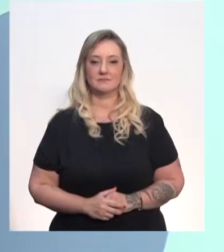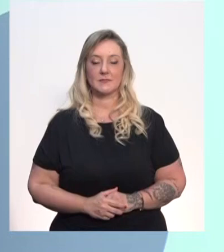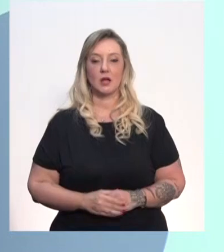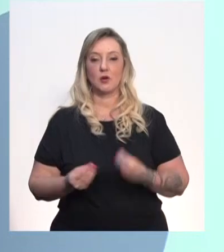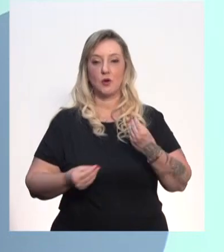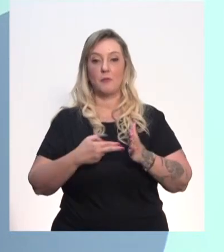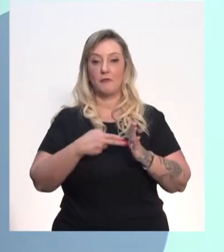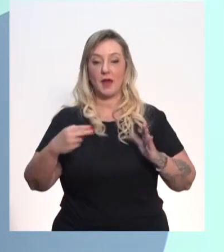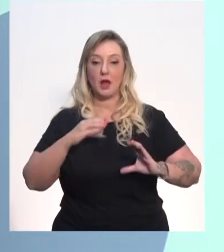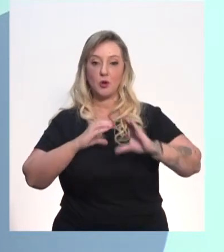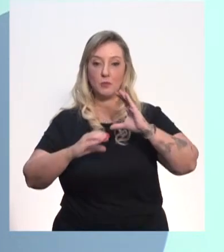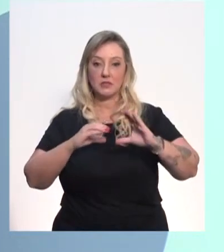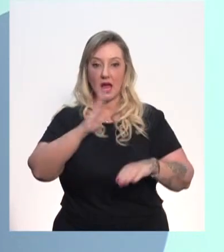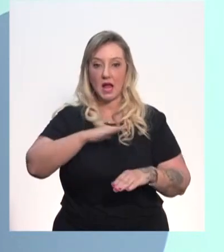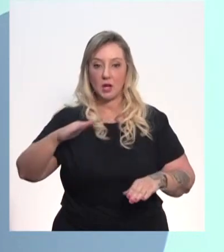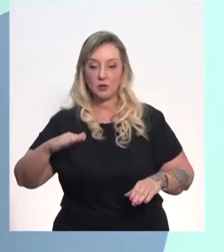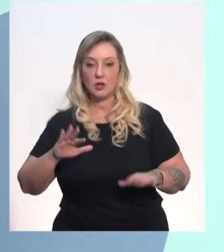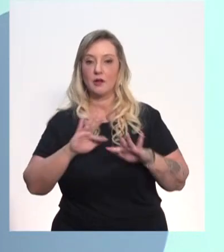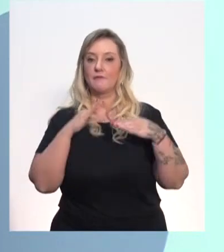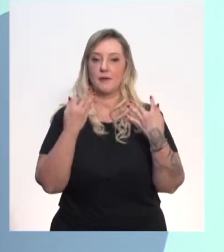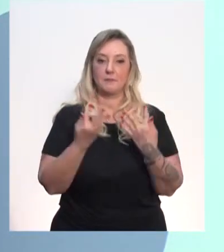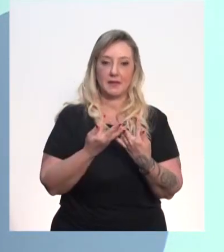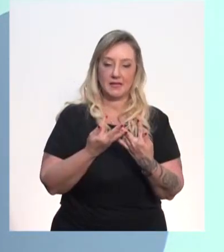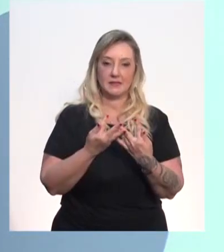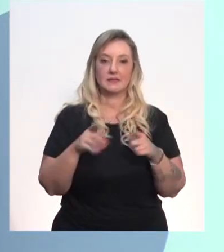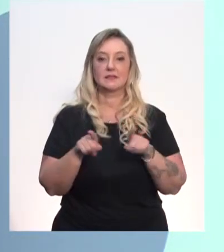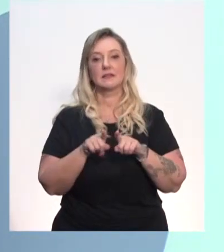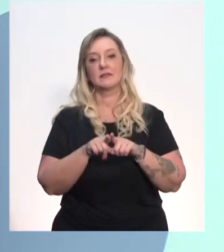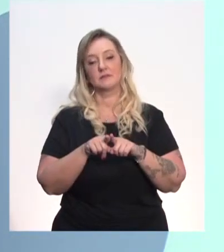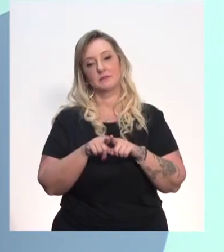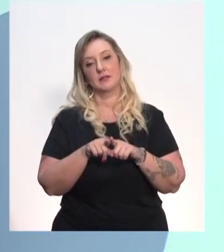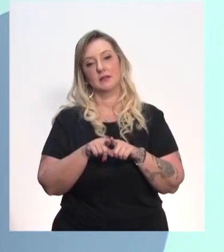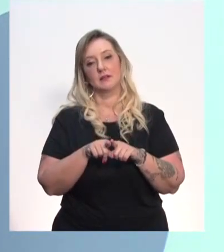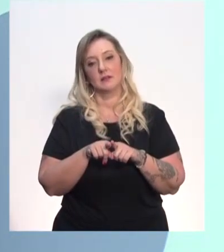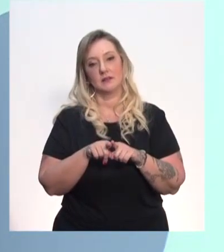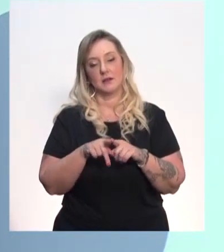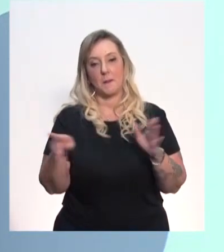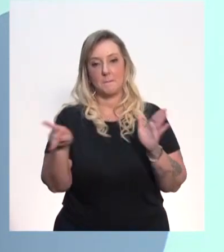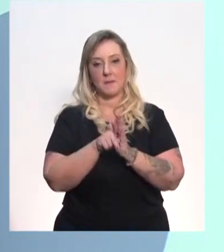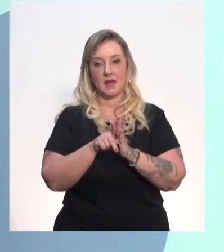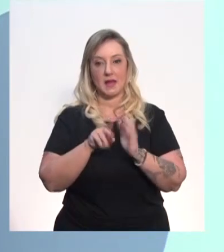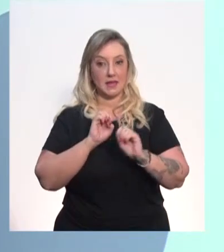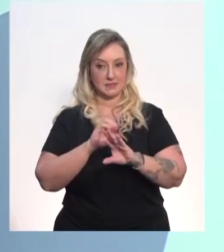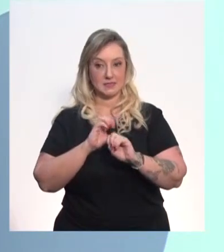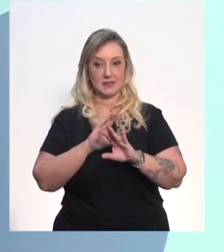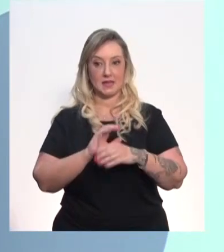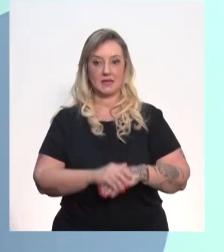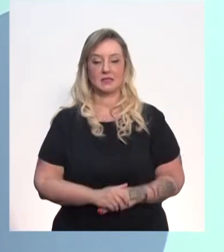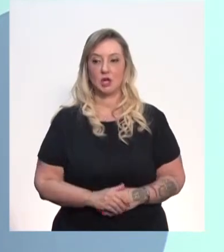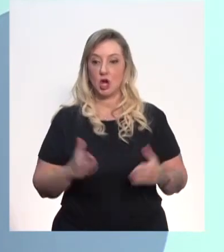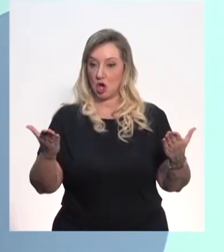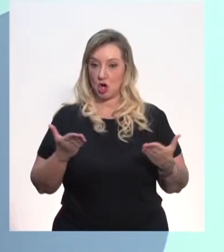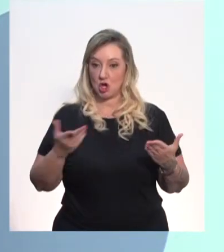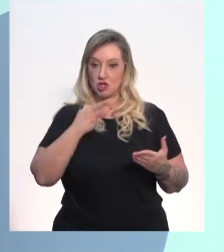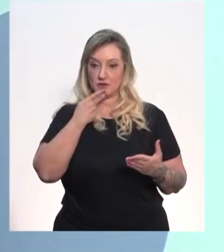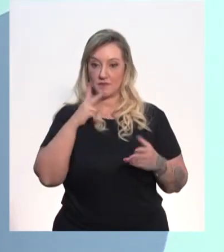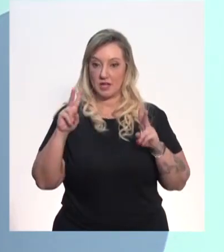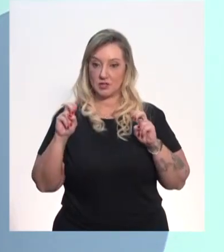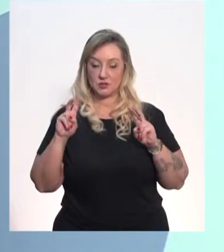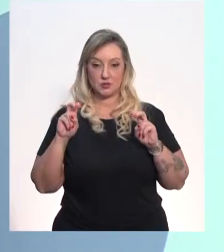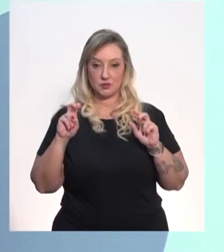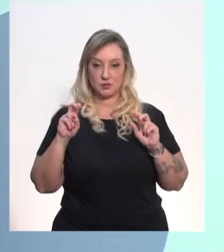muito importante para quem é redator de currículo, entender o que a rede está observando, onde a gente pode